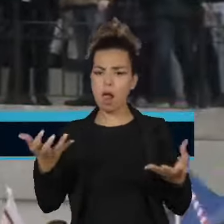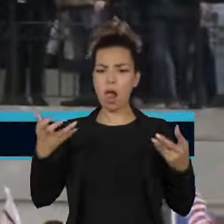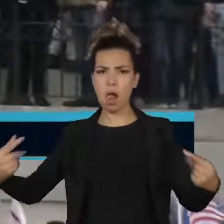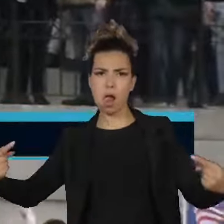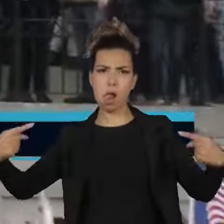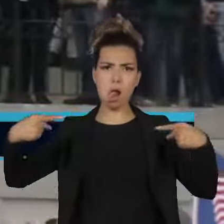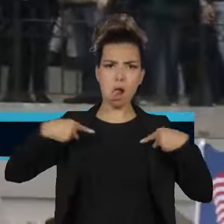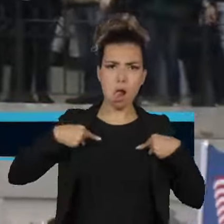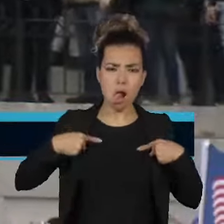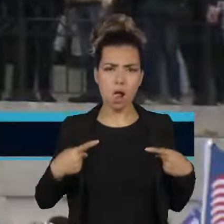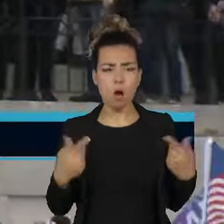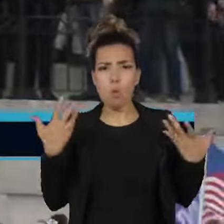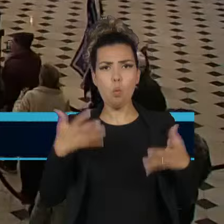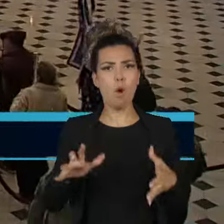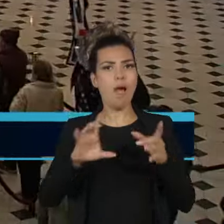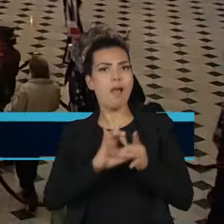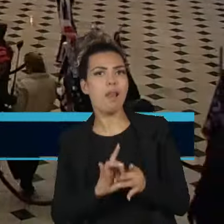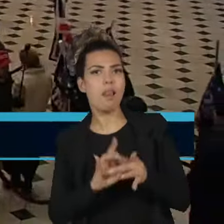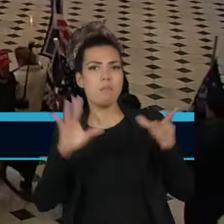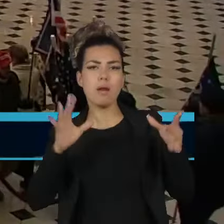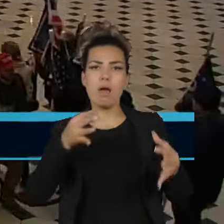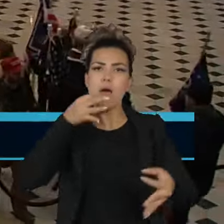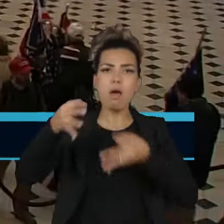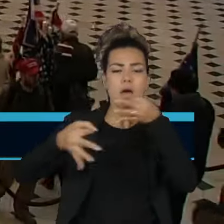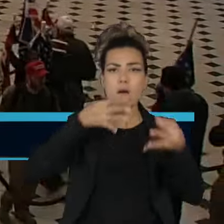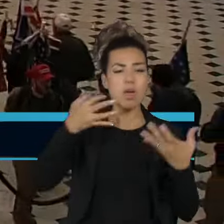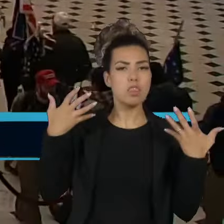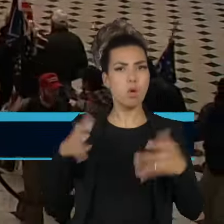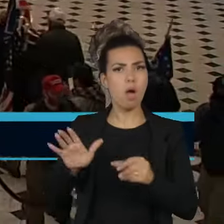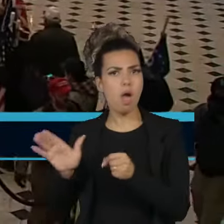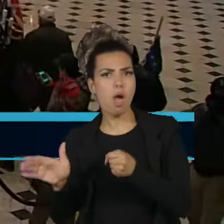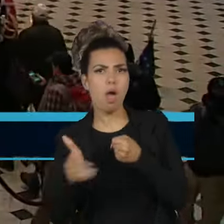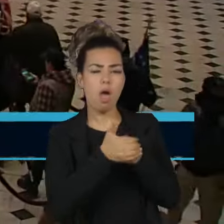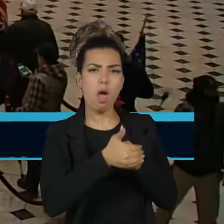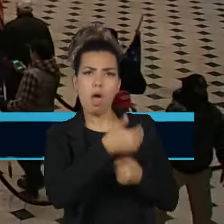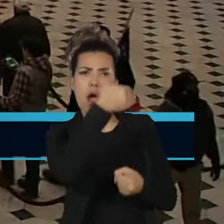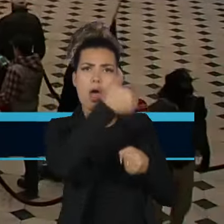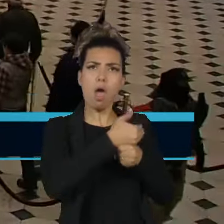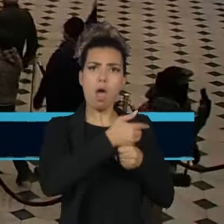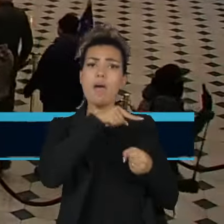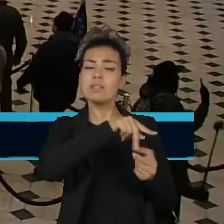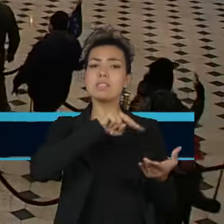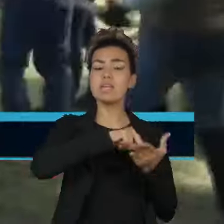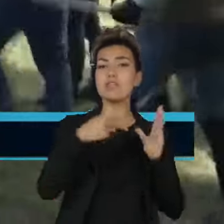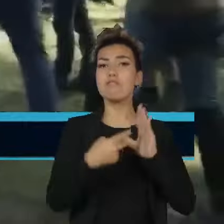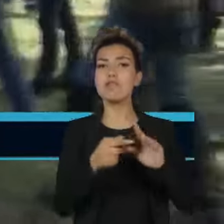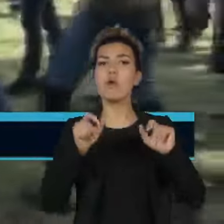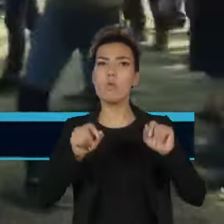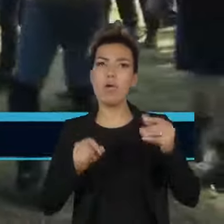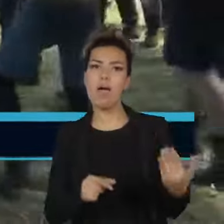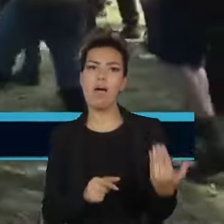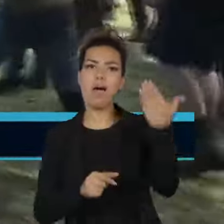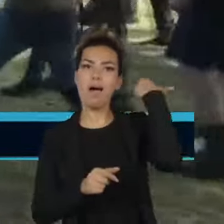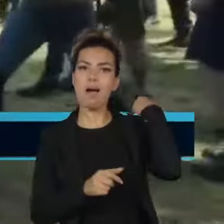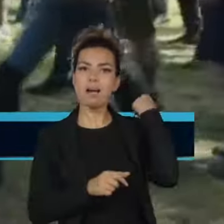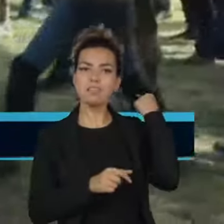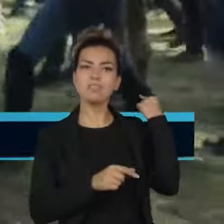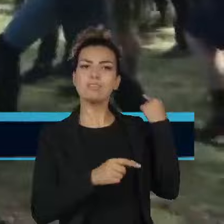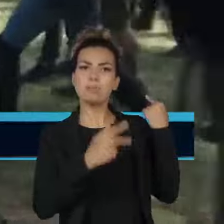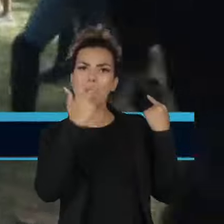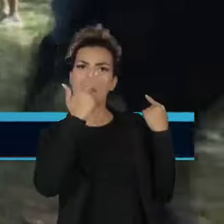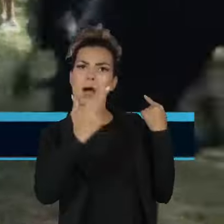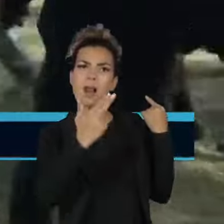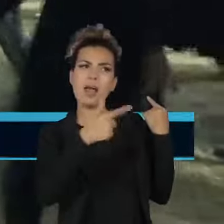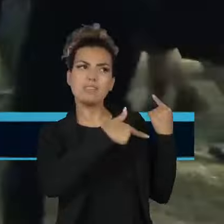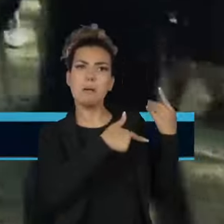do anticomunismo constante, o fascismo se caracteriza pelo culto ao passado, sempre imaginado como um